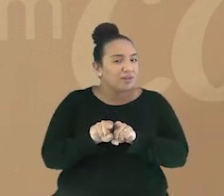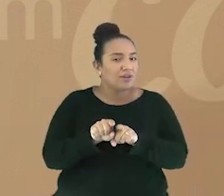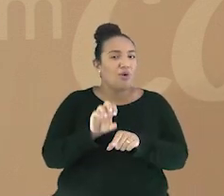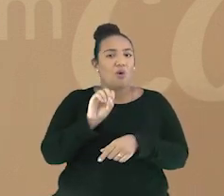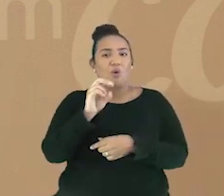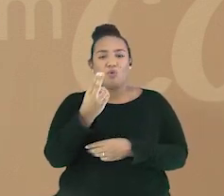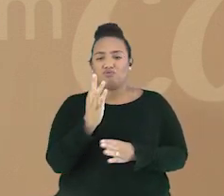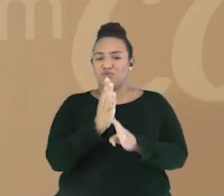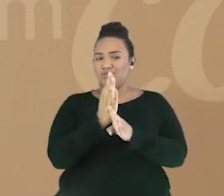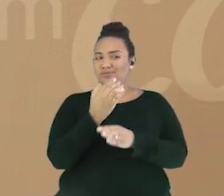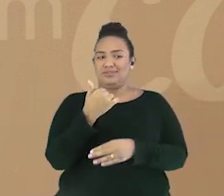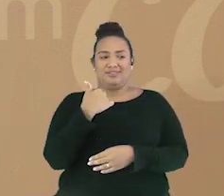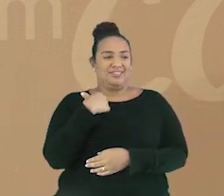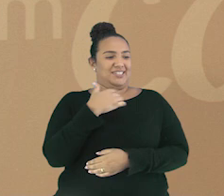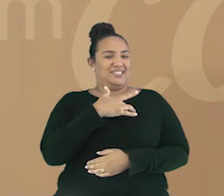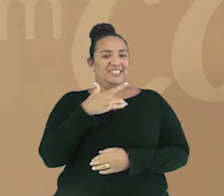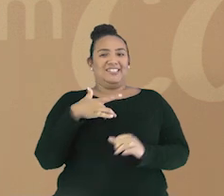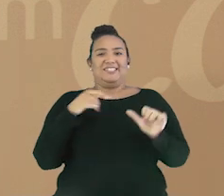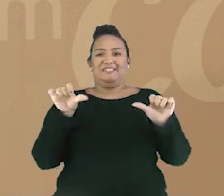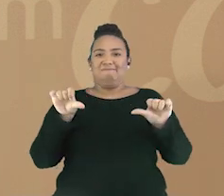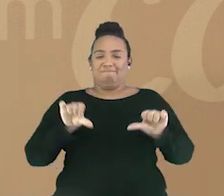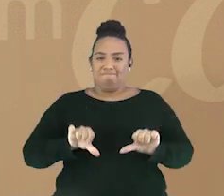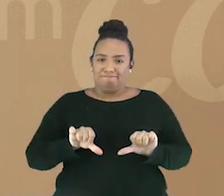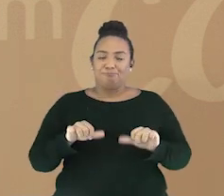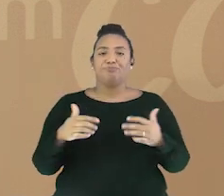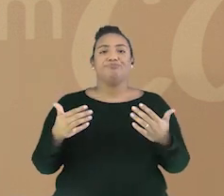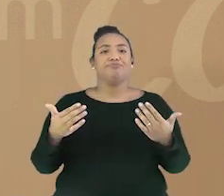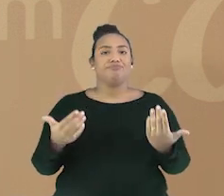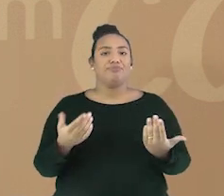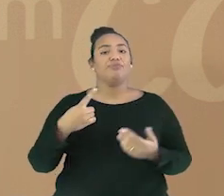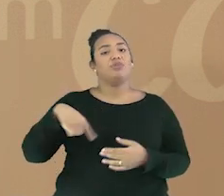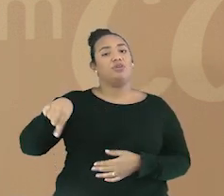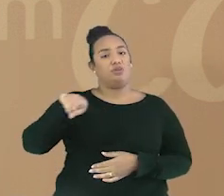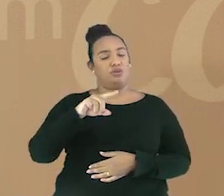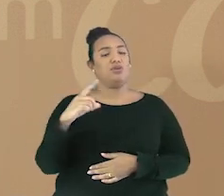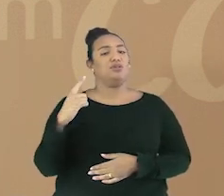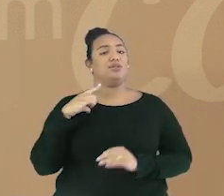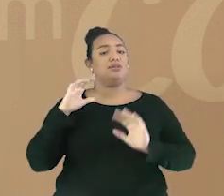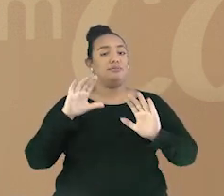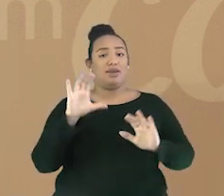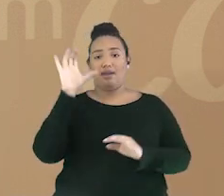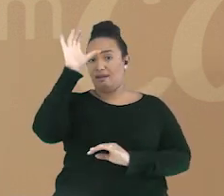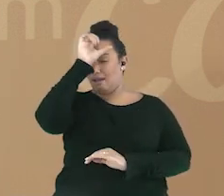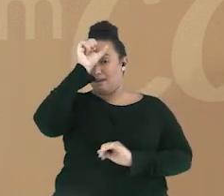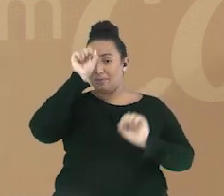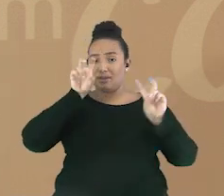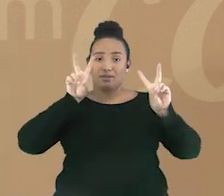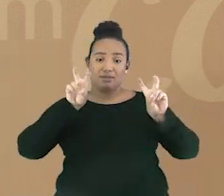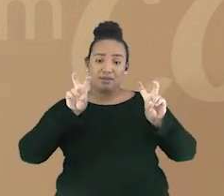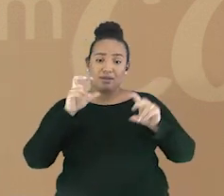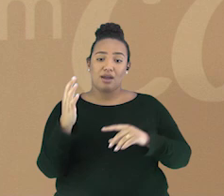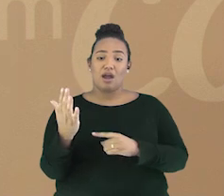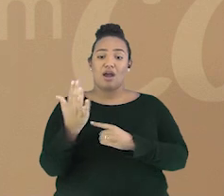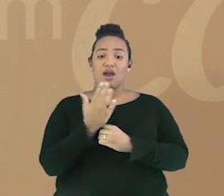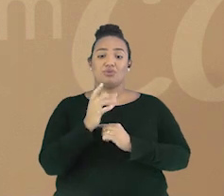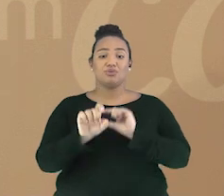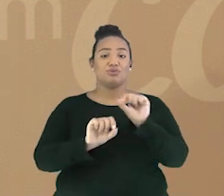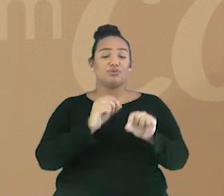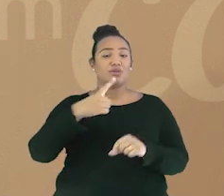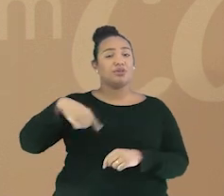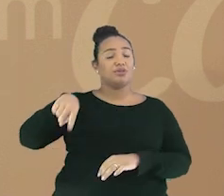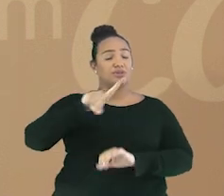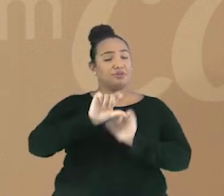saudável? Acho que todos temos, mas aprender sobre esse assunto pode nos ajudar a mudar e ter